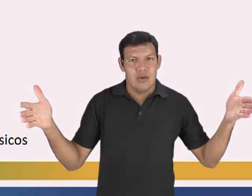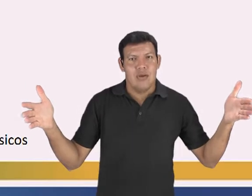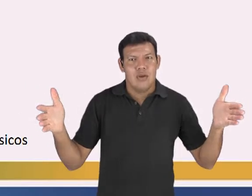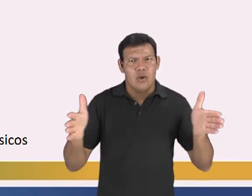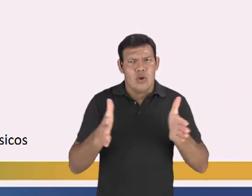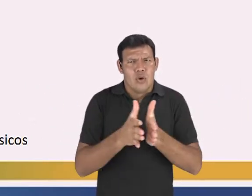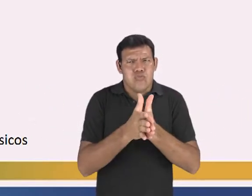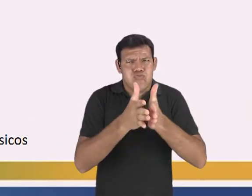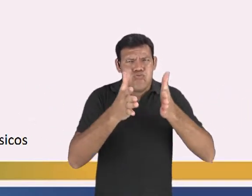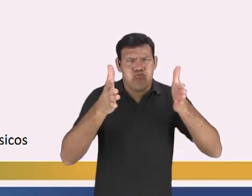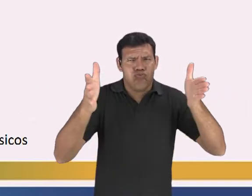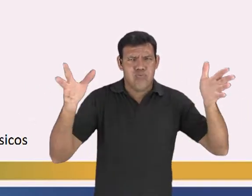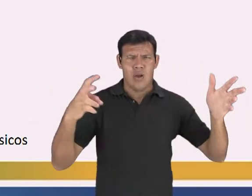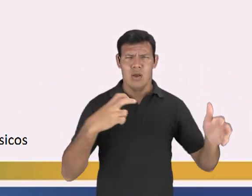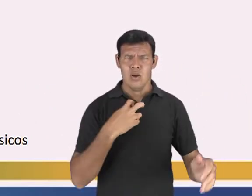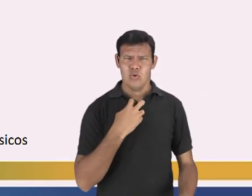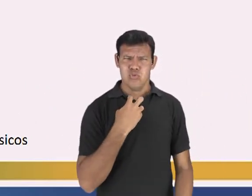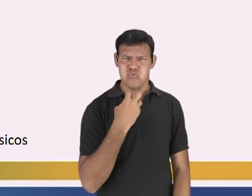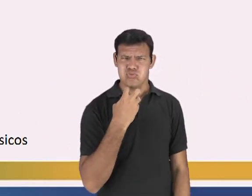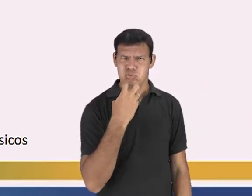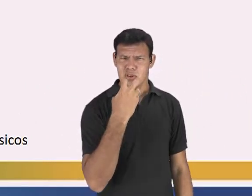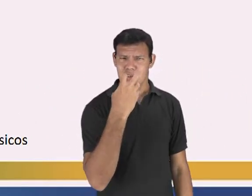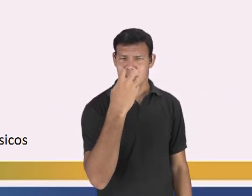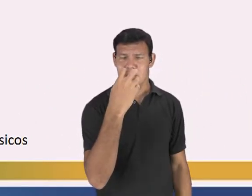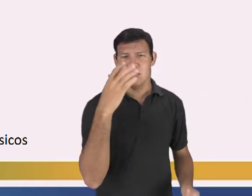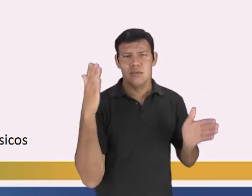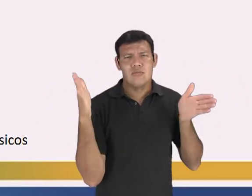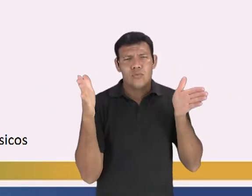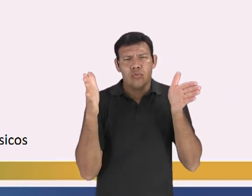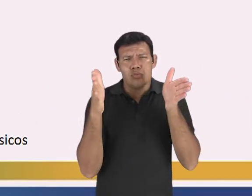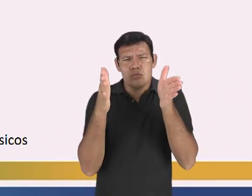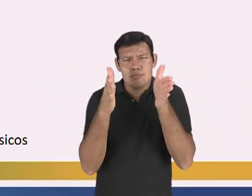mais forte. Se eu tenho uma amplitude